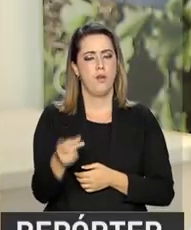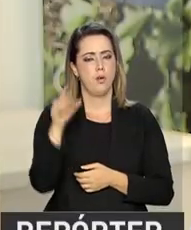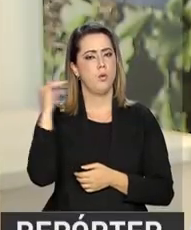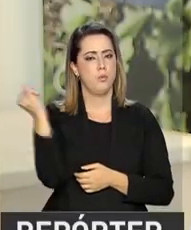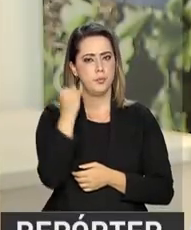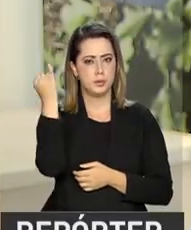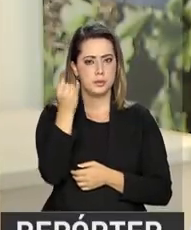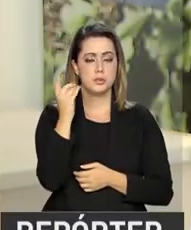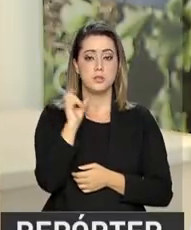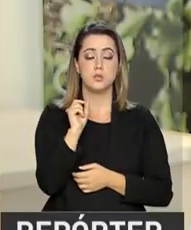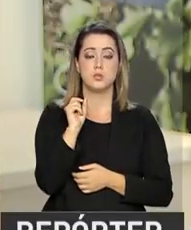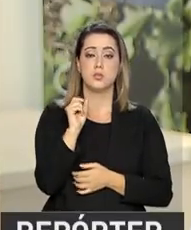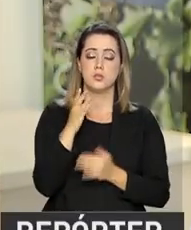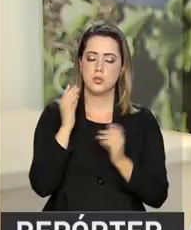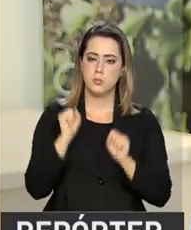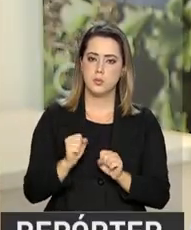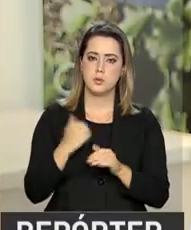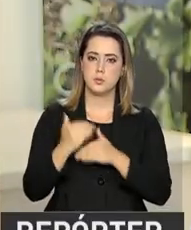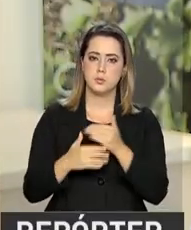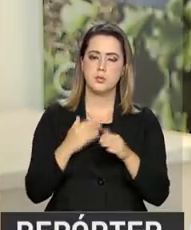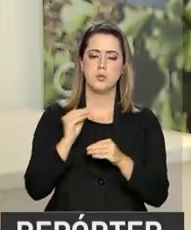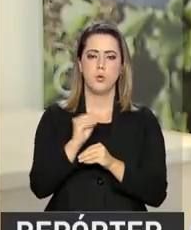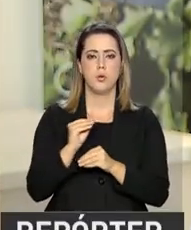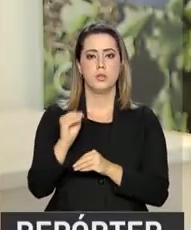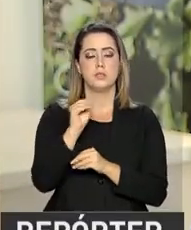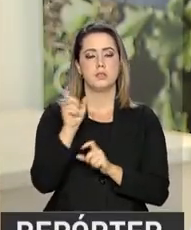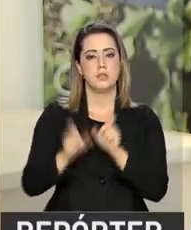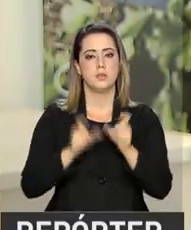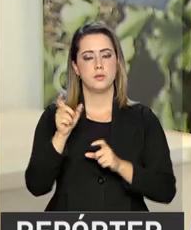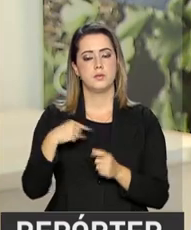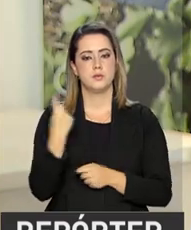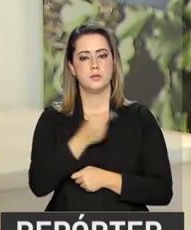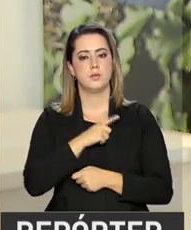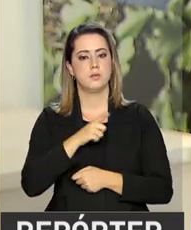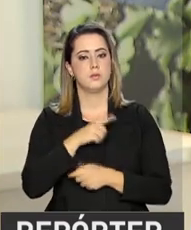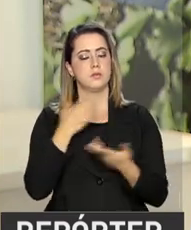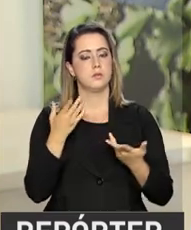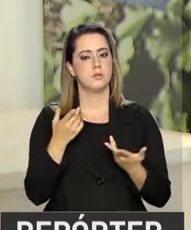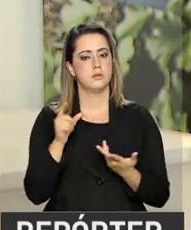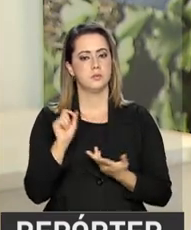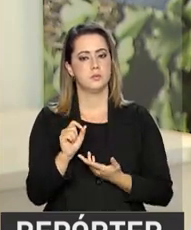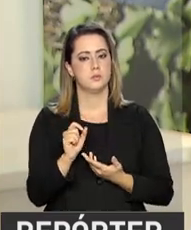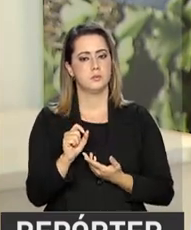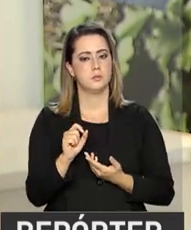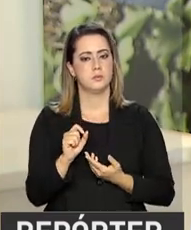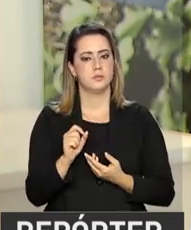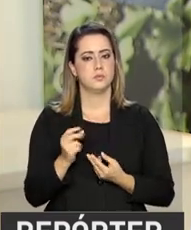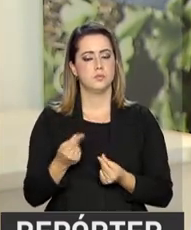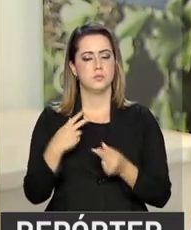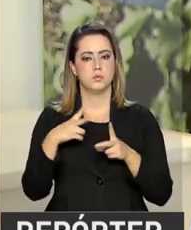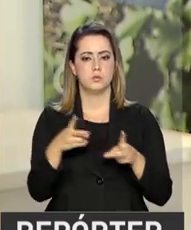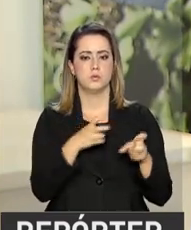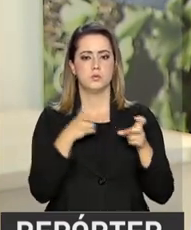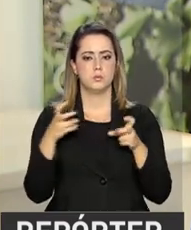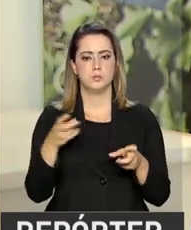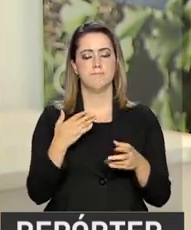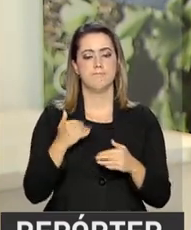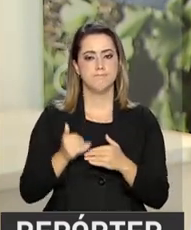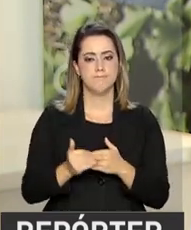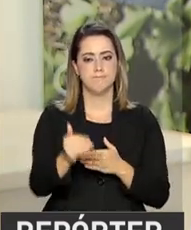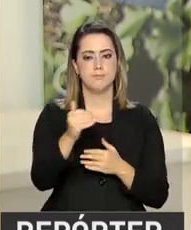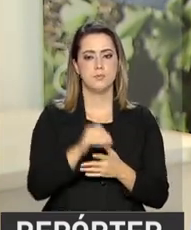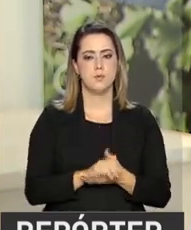confortável, é um valor que vai permitir atender a demanda que nós temos em termos que viemos observando historicamente.